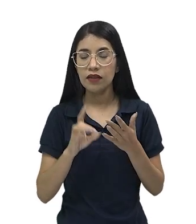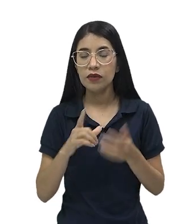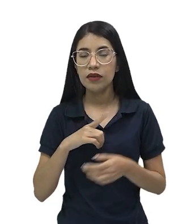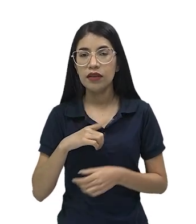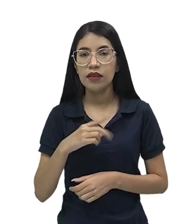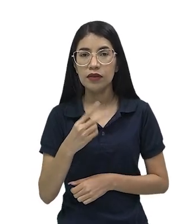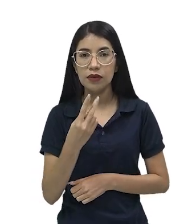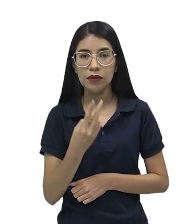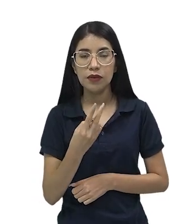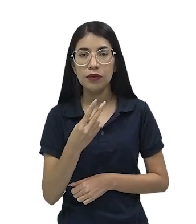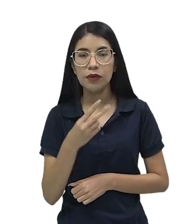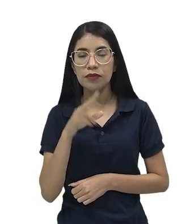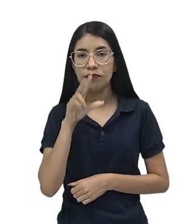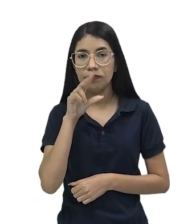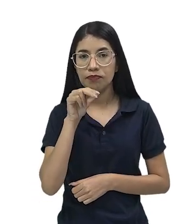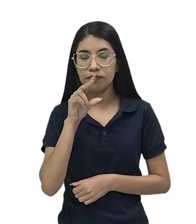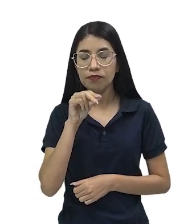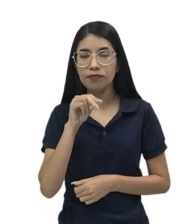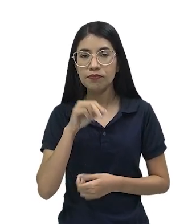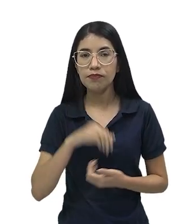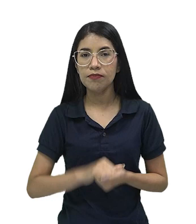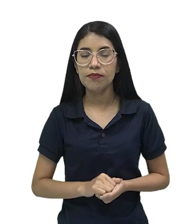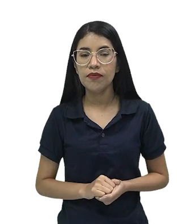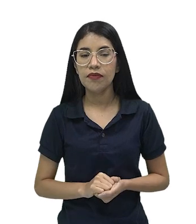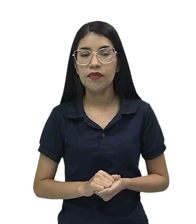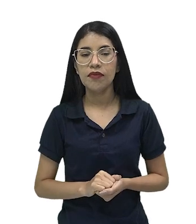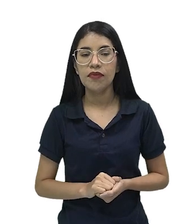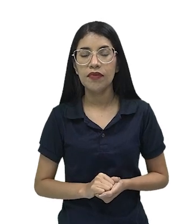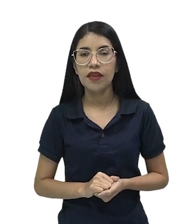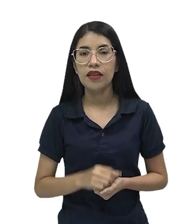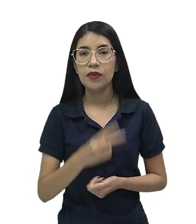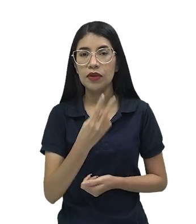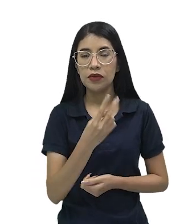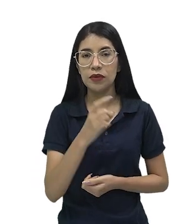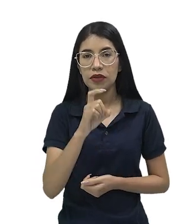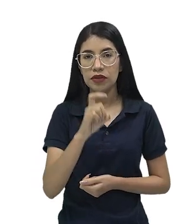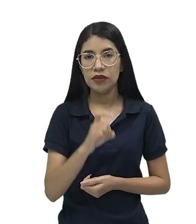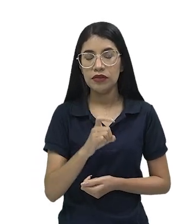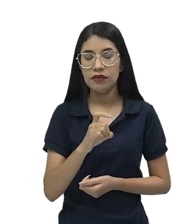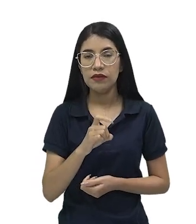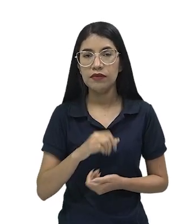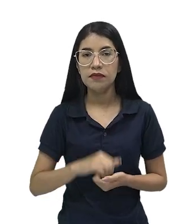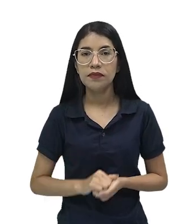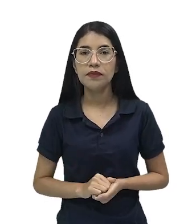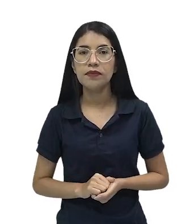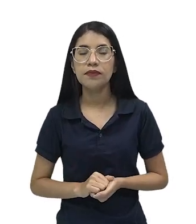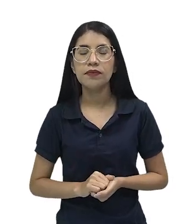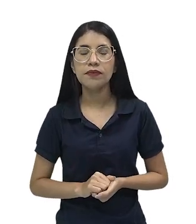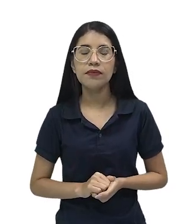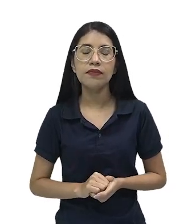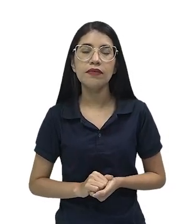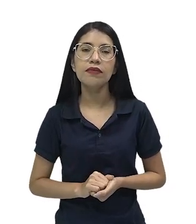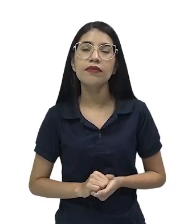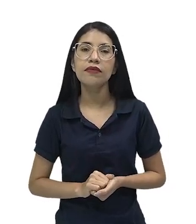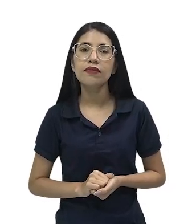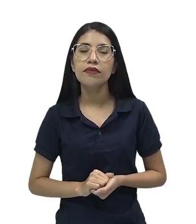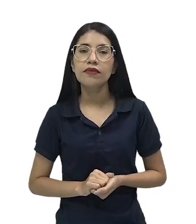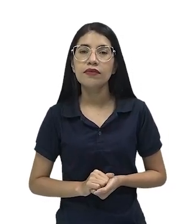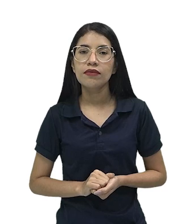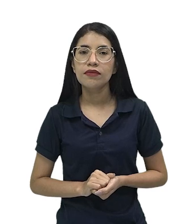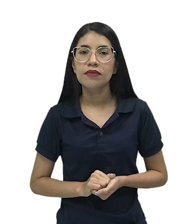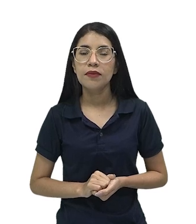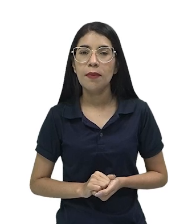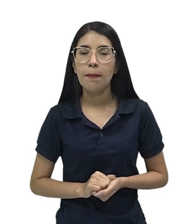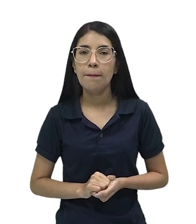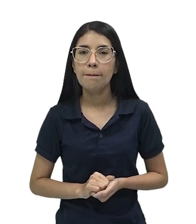variável que eu chamei pato? X. Então, olha, 2x. Beleza? Muito bem.